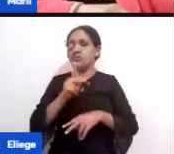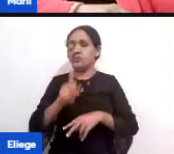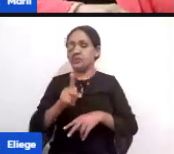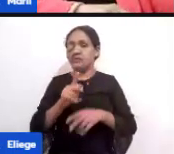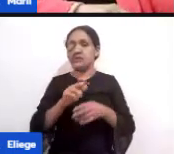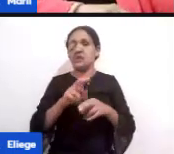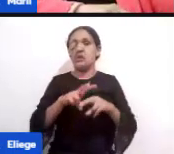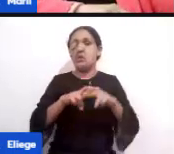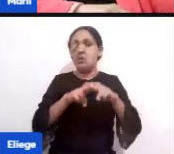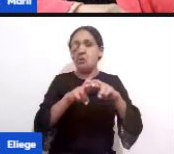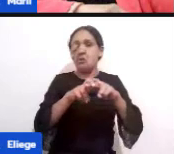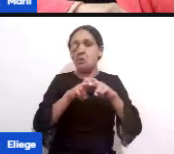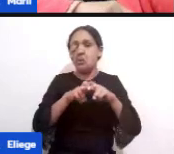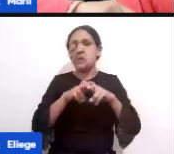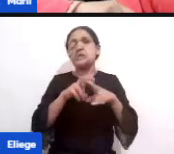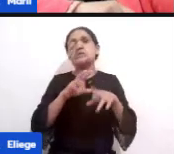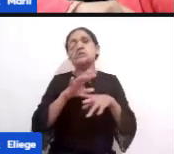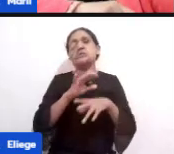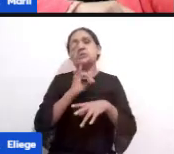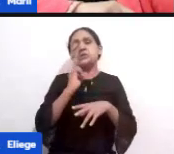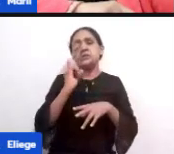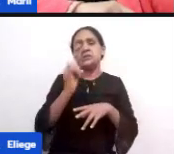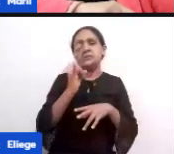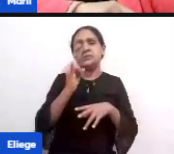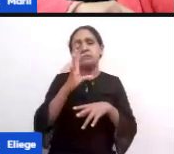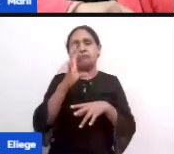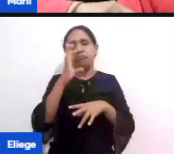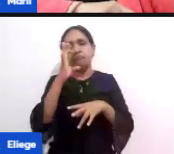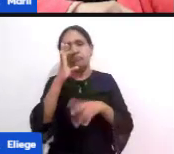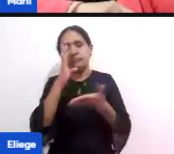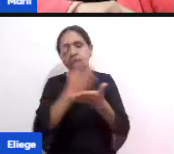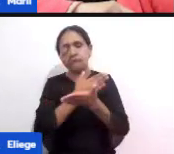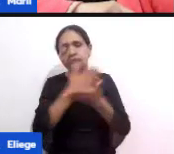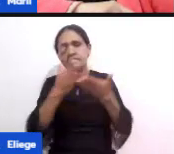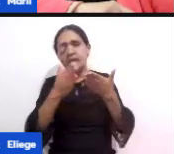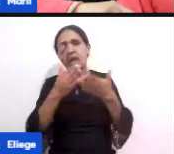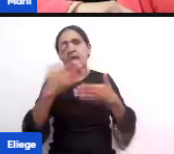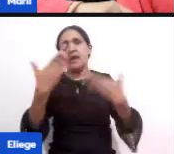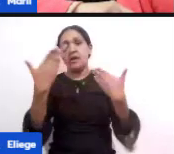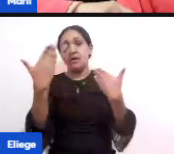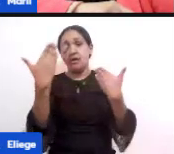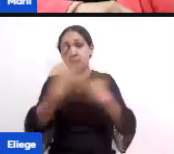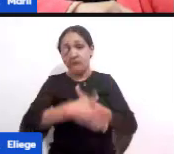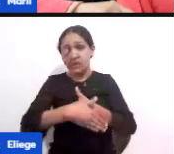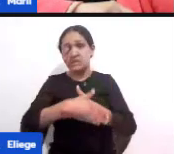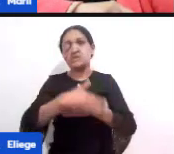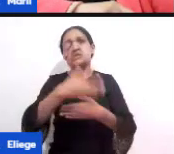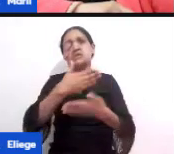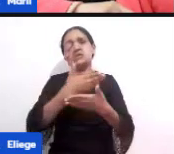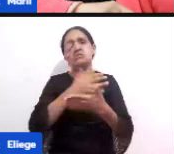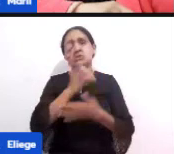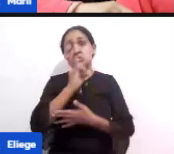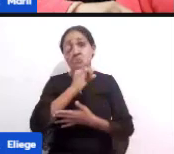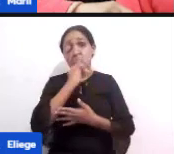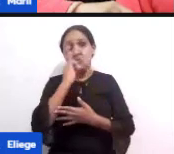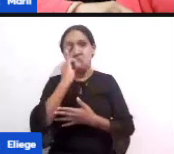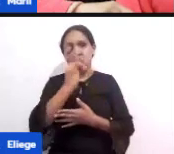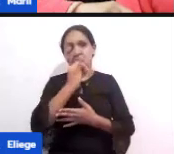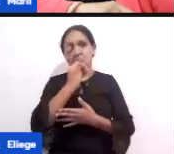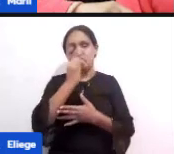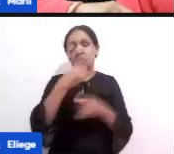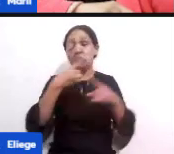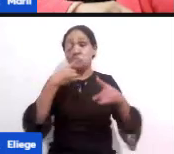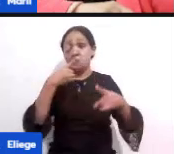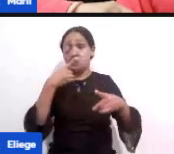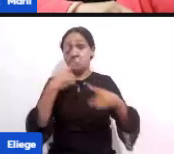sondagem inicial, por isso a avaliação diagnóstica, que é muito importante, porque a partir daí o